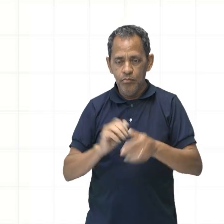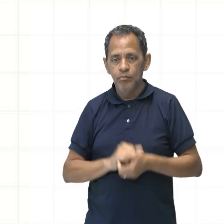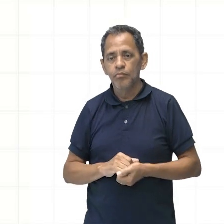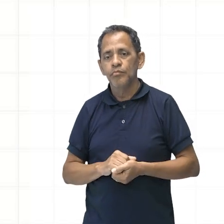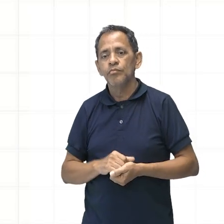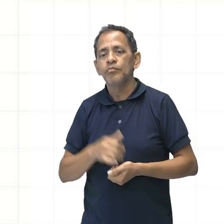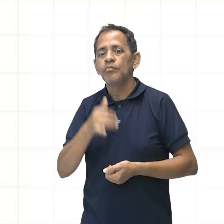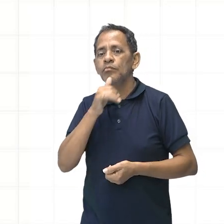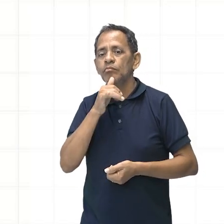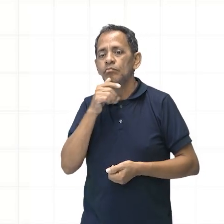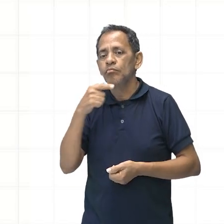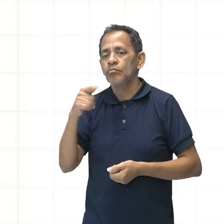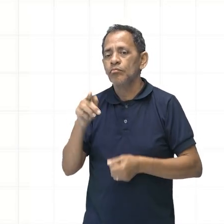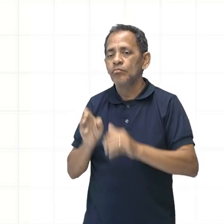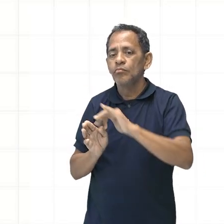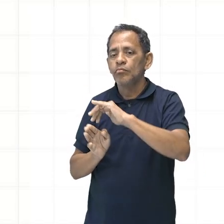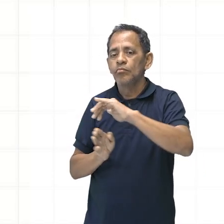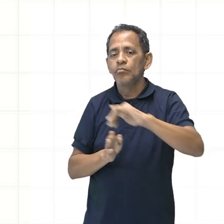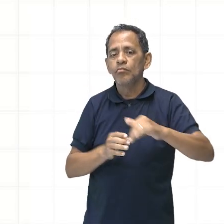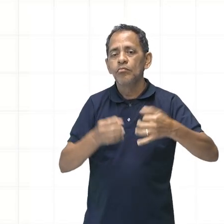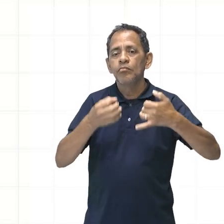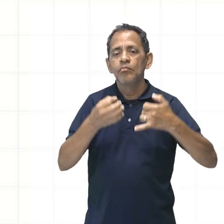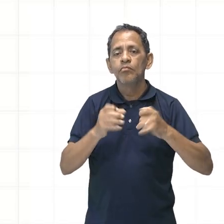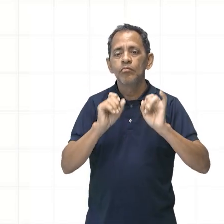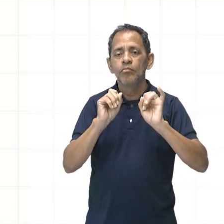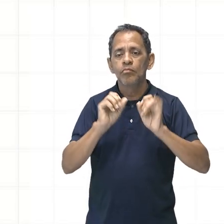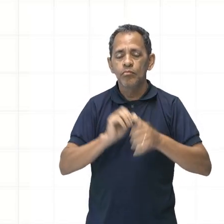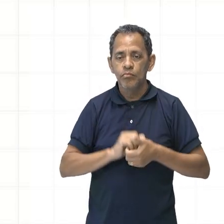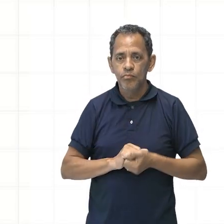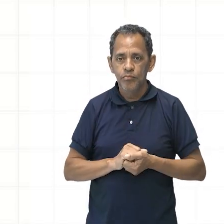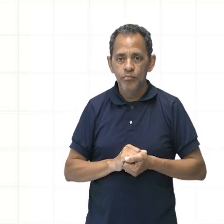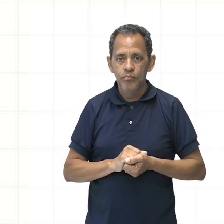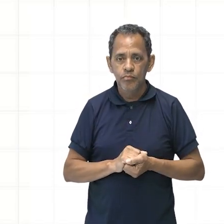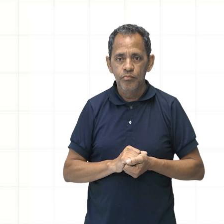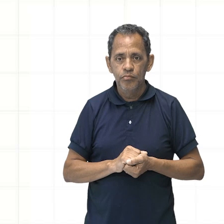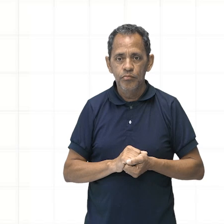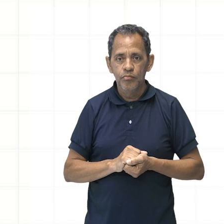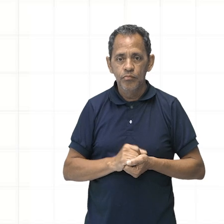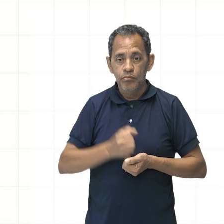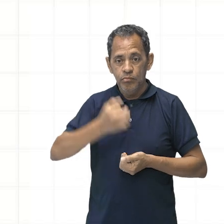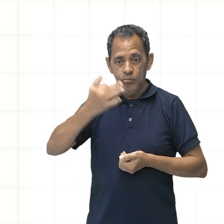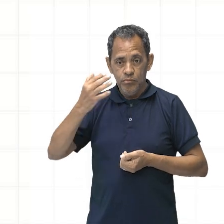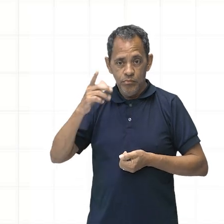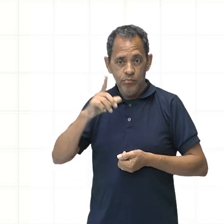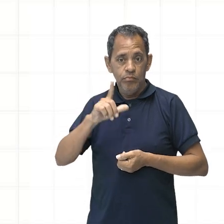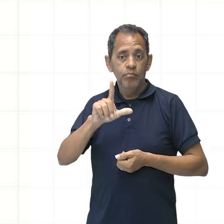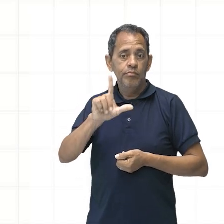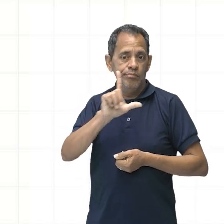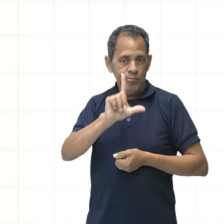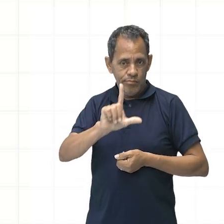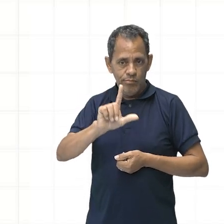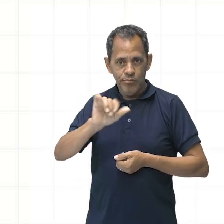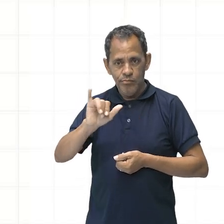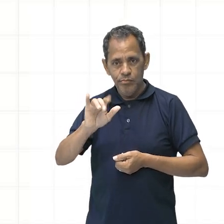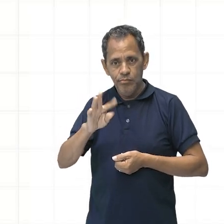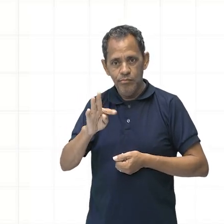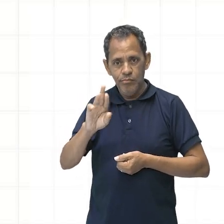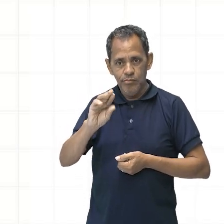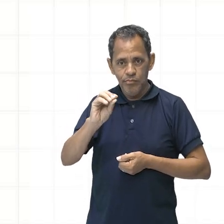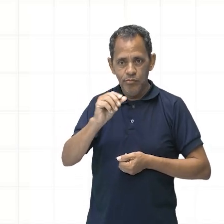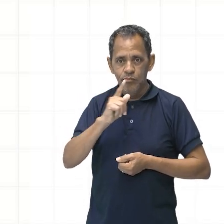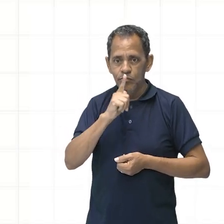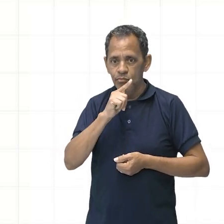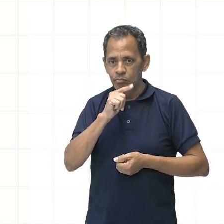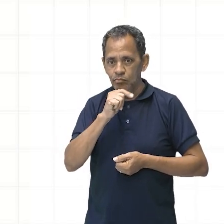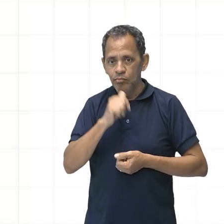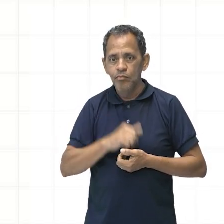exemplo. Esse exemplo diz o seguinte: quantos litros de água estão